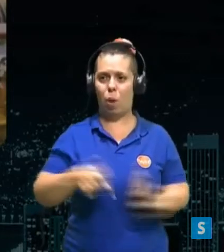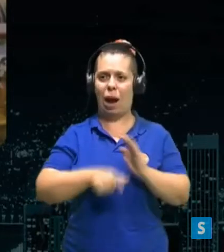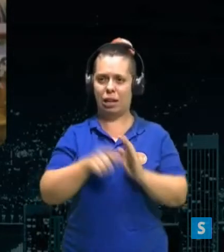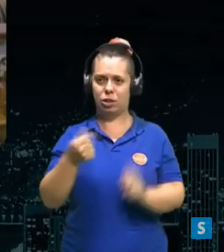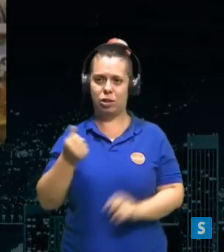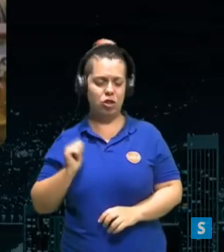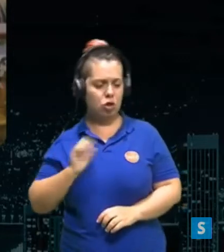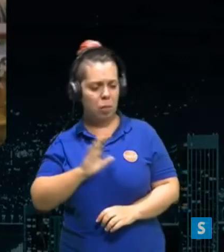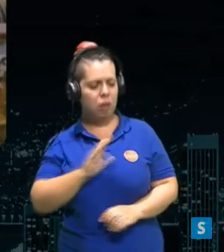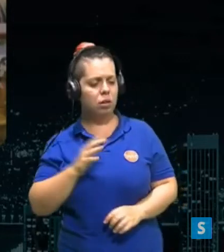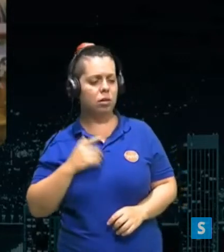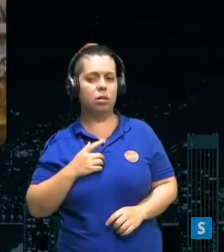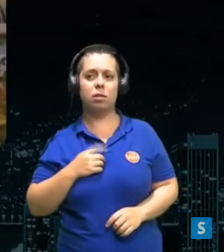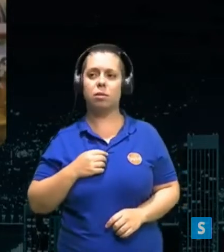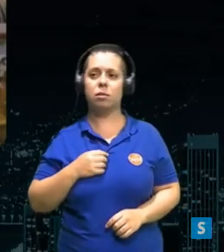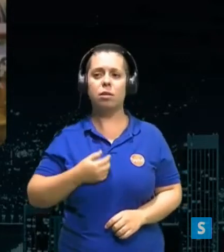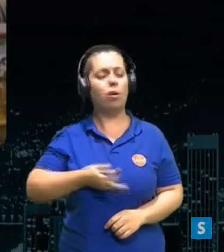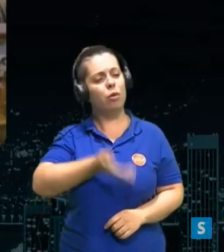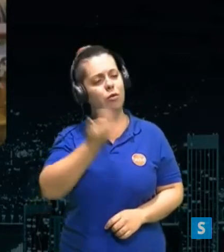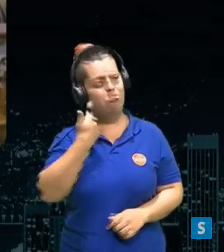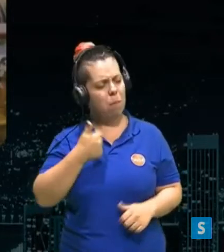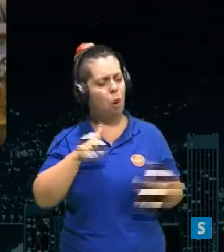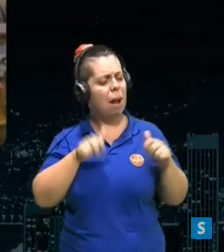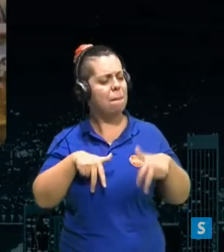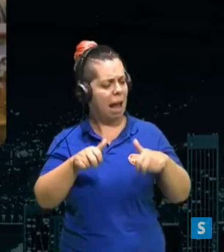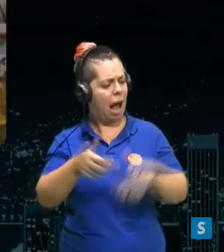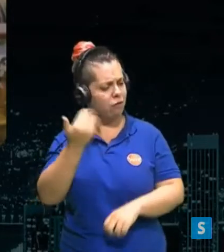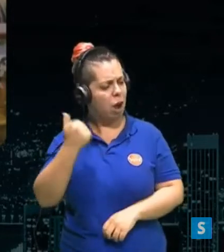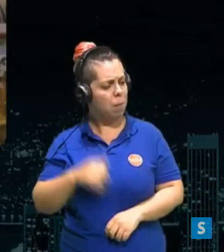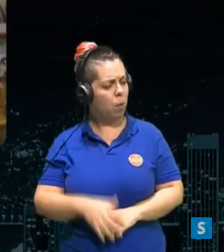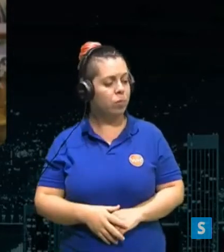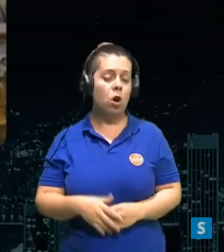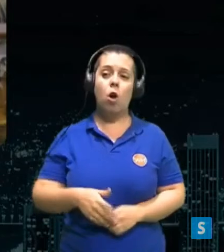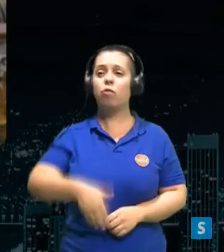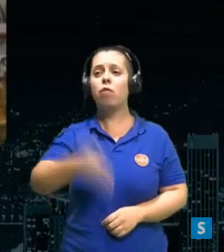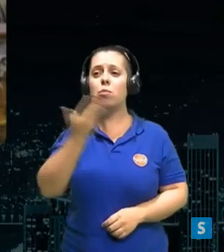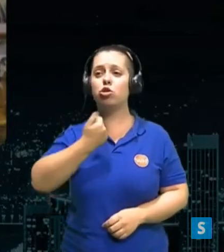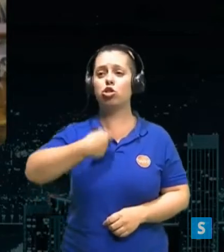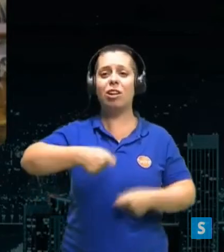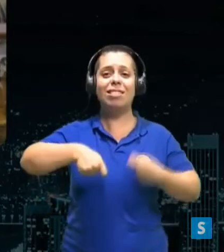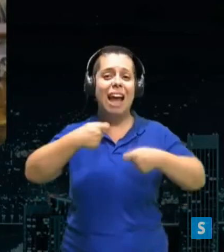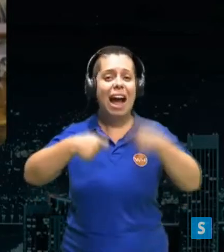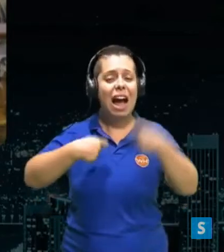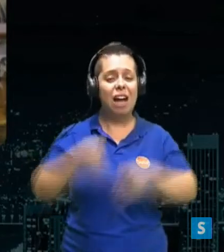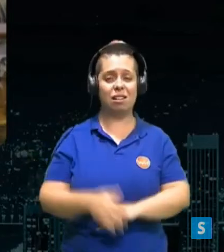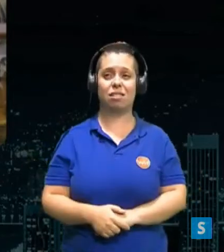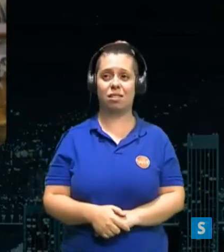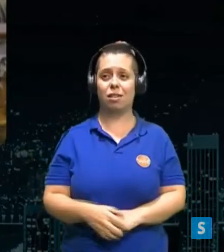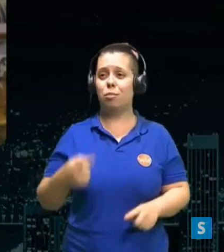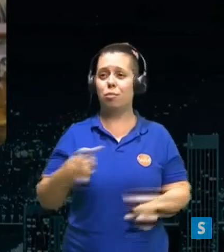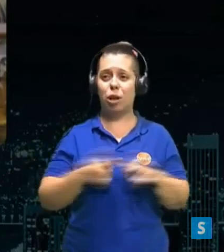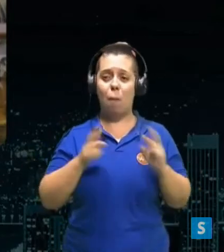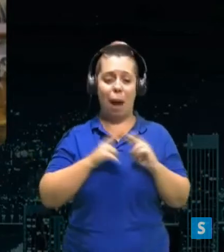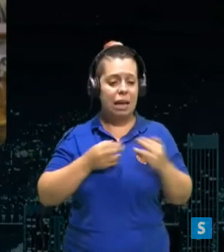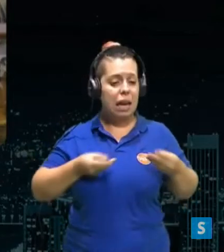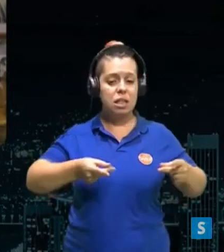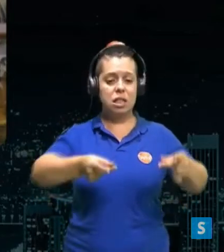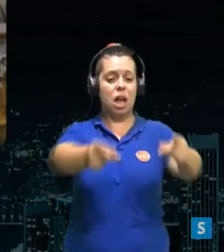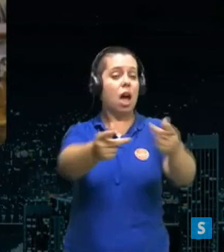de fazer um investimento vai fazer uma caminhada junto com o empreendedor vai jantar junto para se conhecer porque uma relação de longo prazo